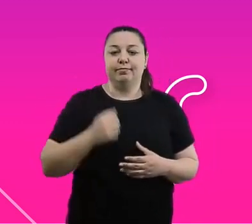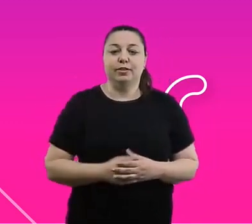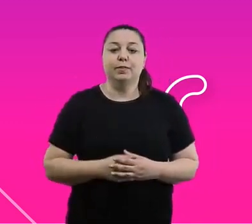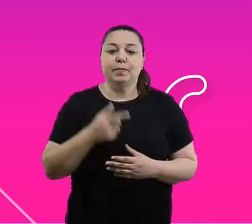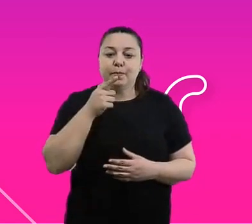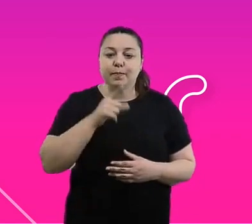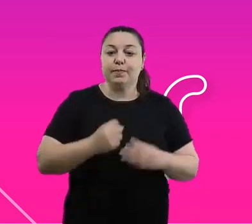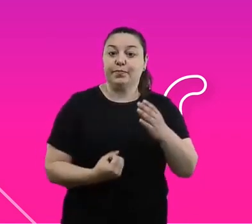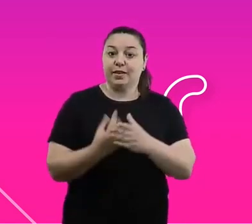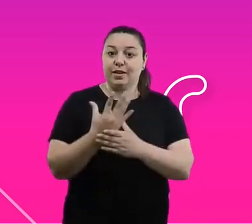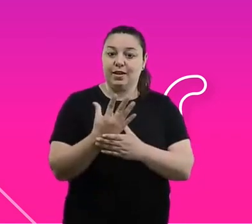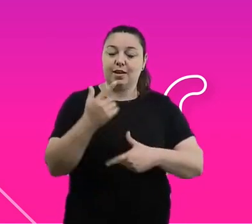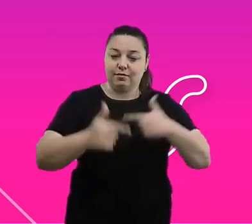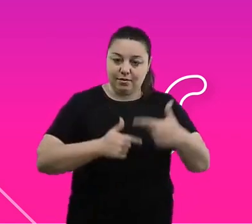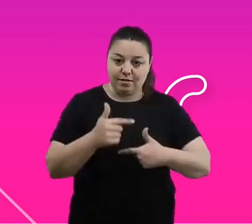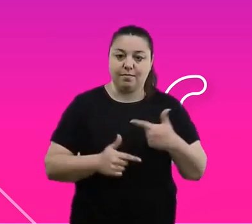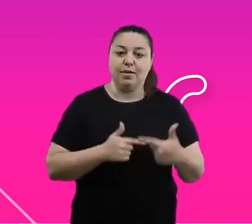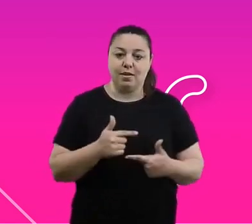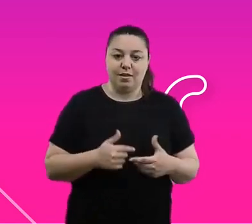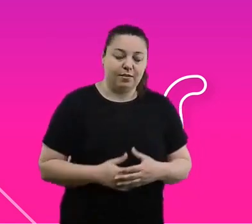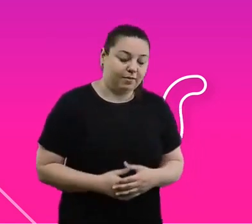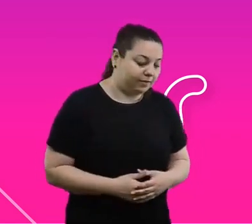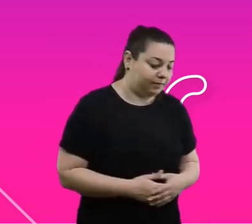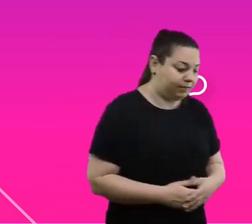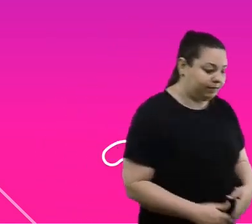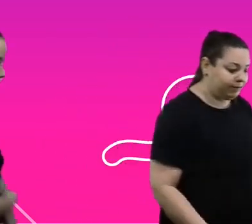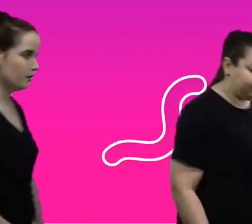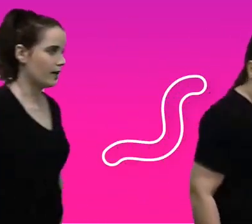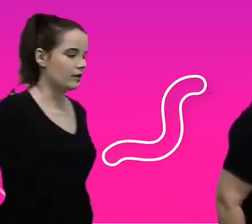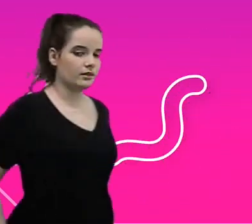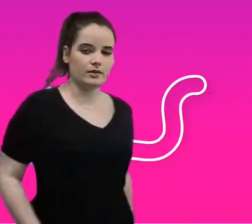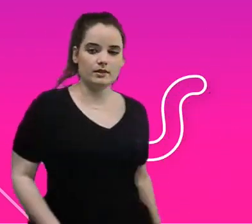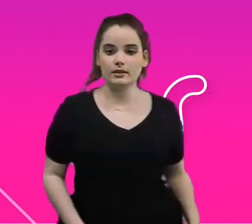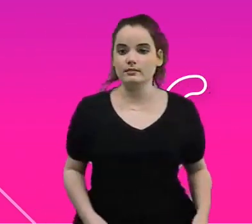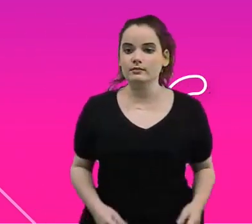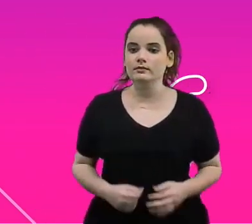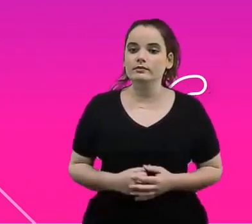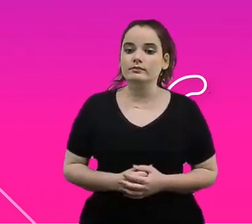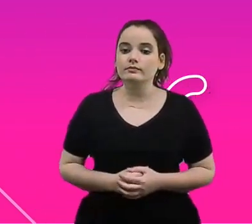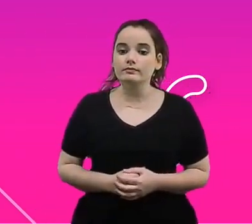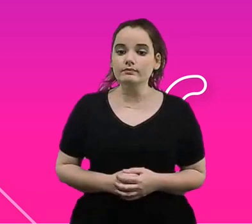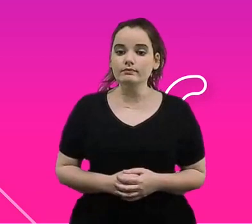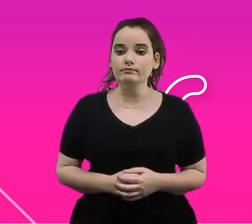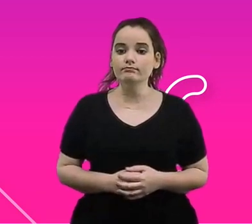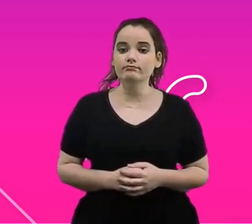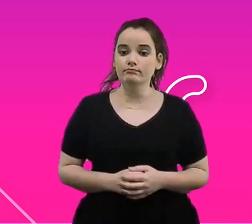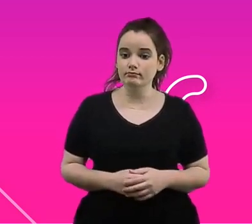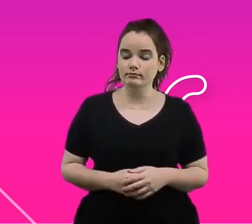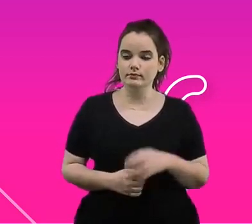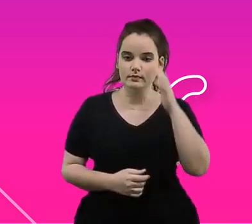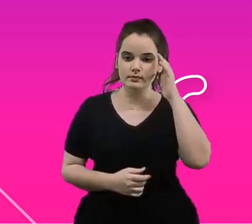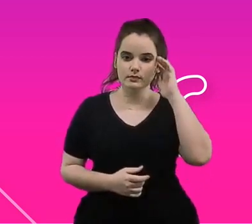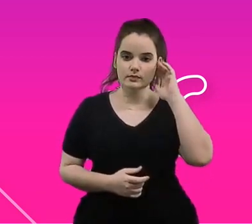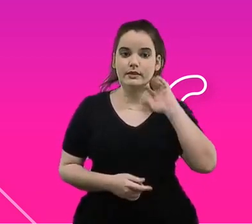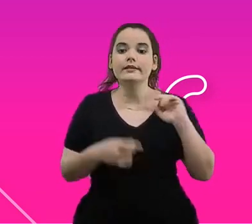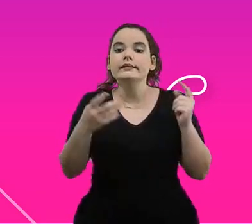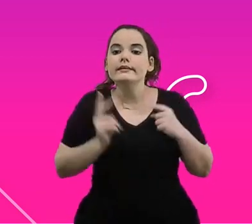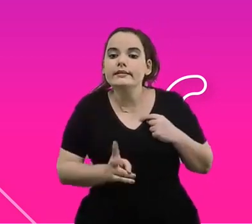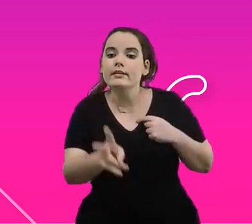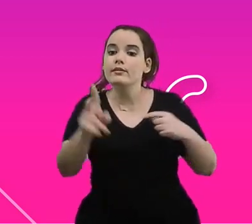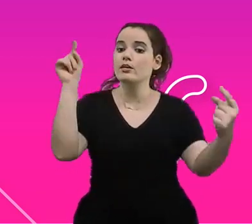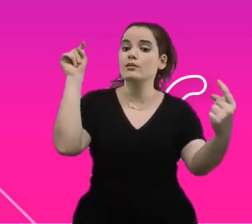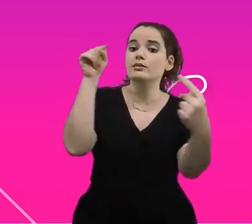trabalho, evitar a duplicidade de esforços e começar um redesenho de processos visando a maior